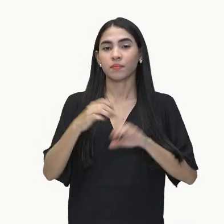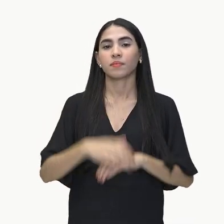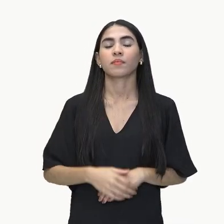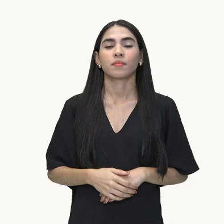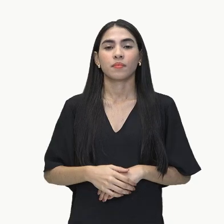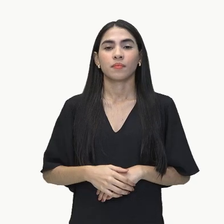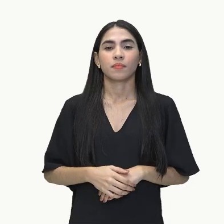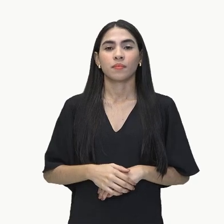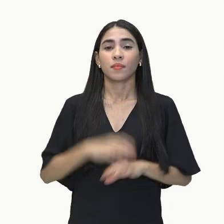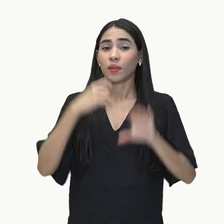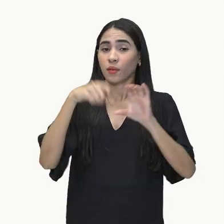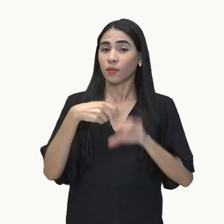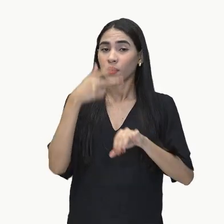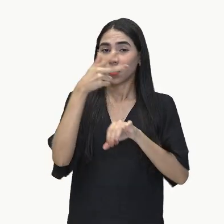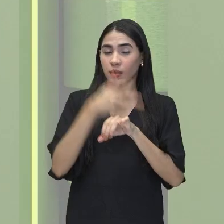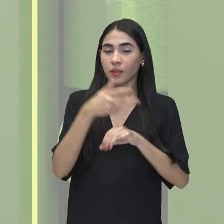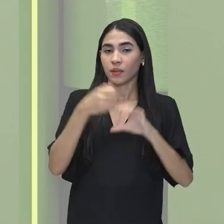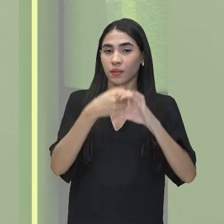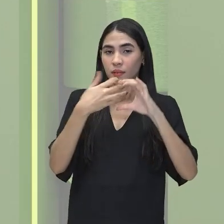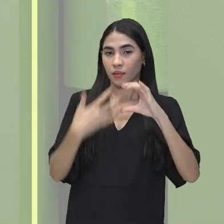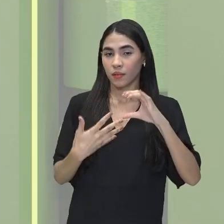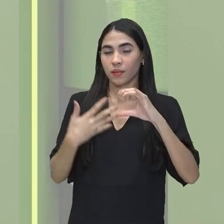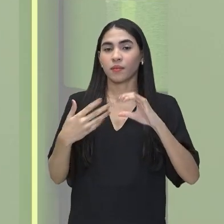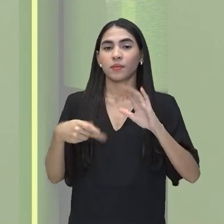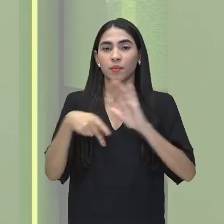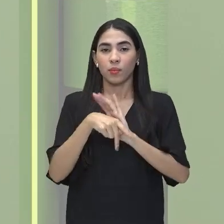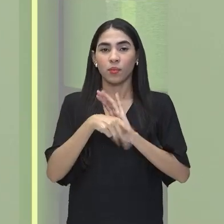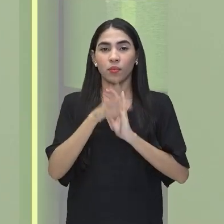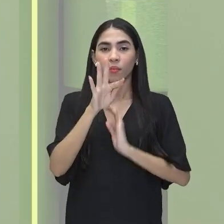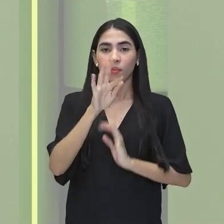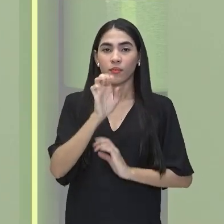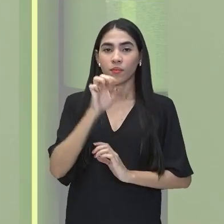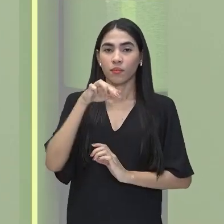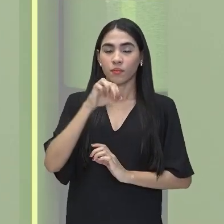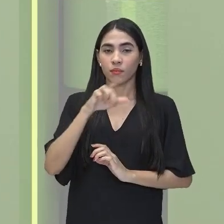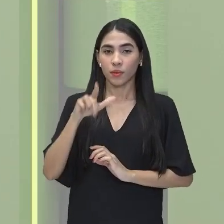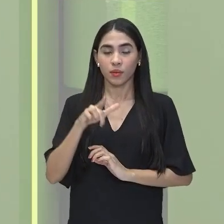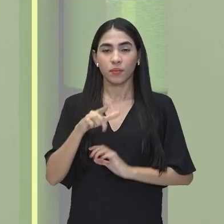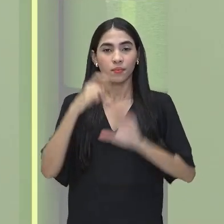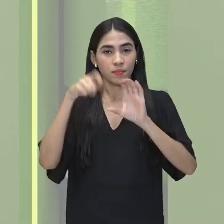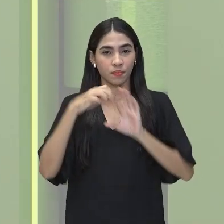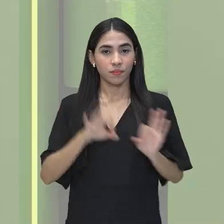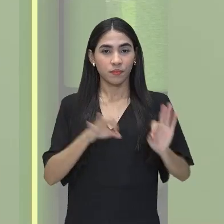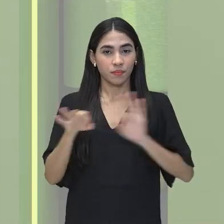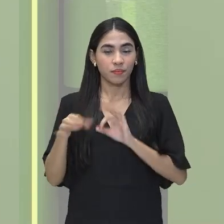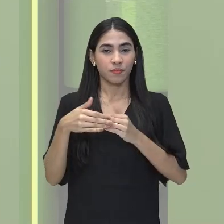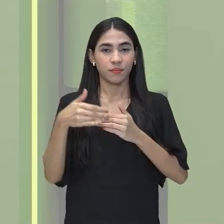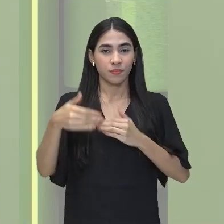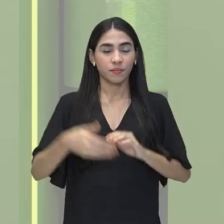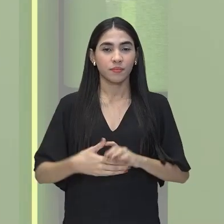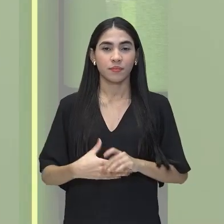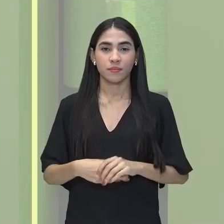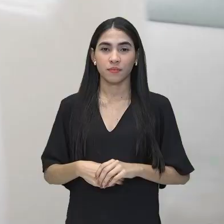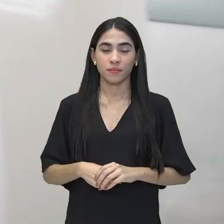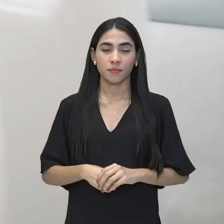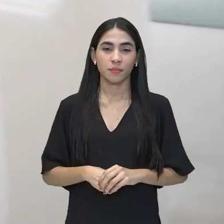um vídeo sobre as características dos fenóis. Fiquem aí com o vídeo para vocês.